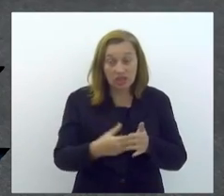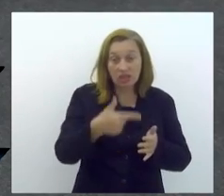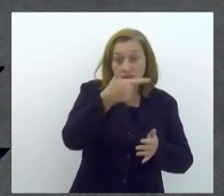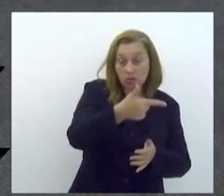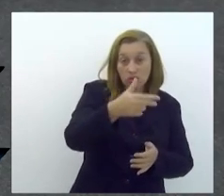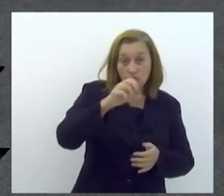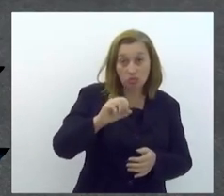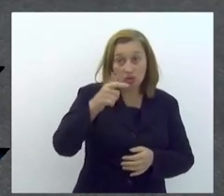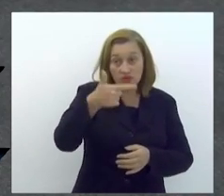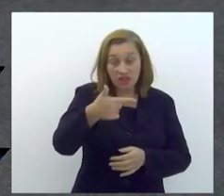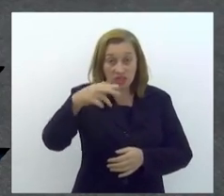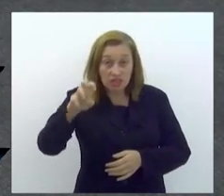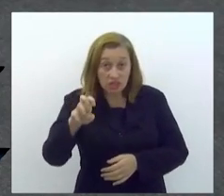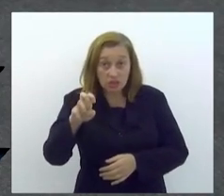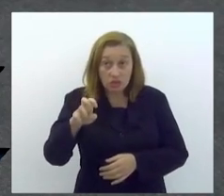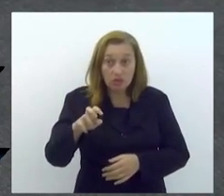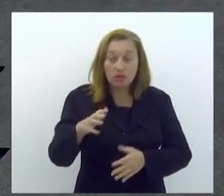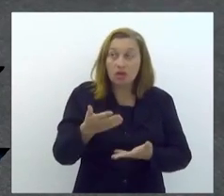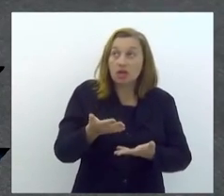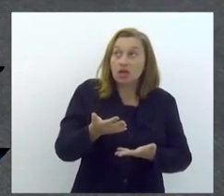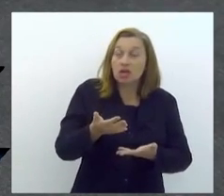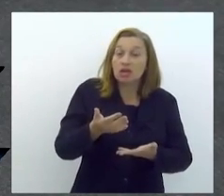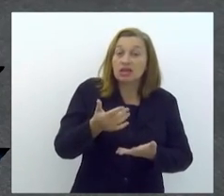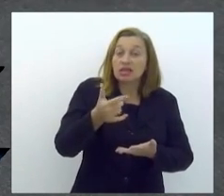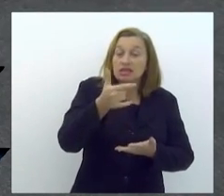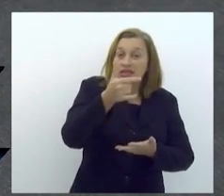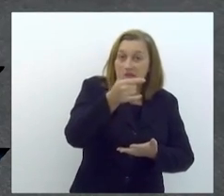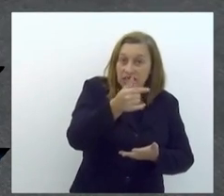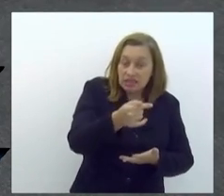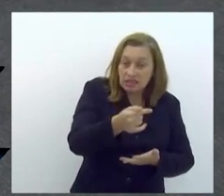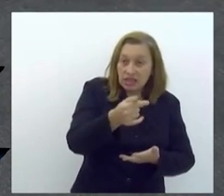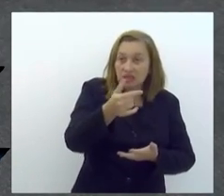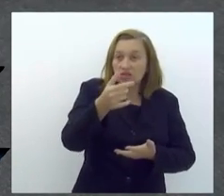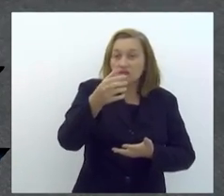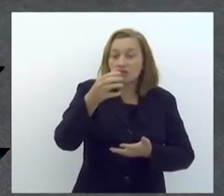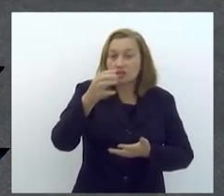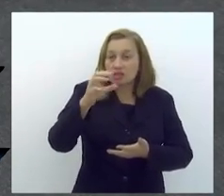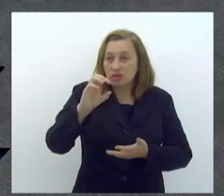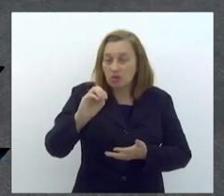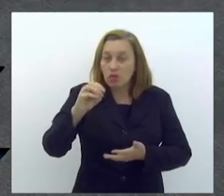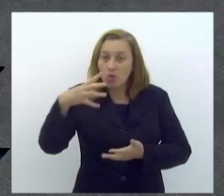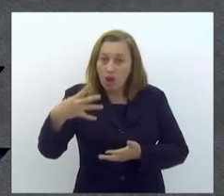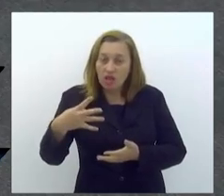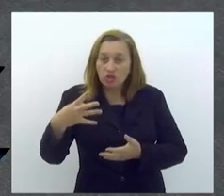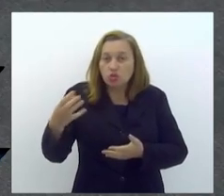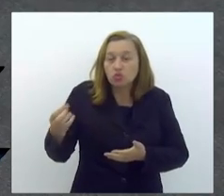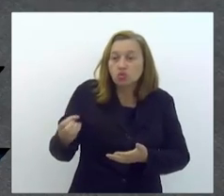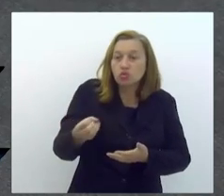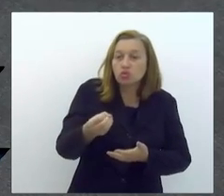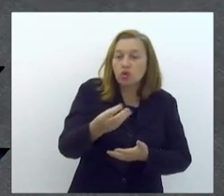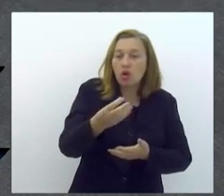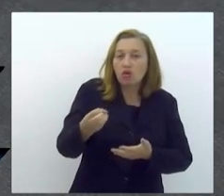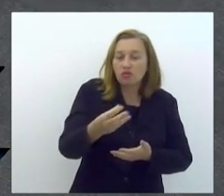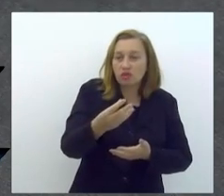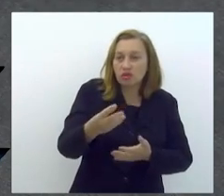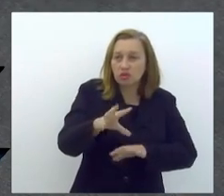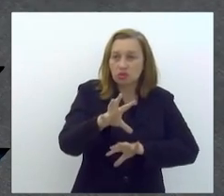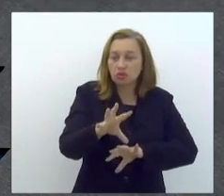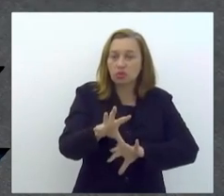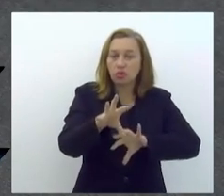surjam 704 novos casos de câncer sendo que